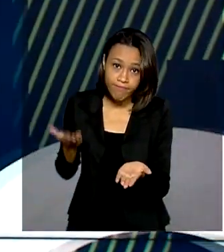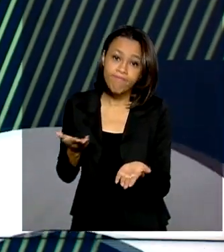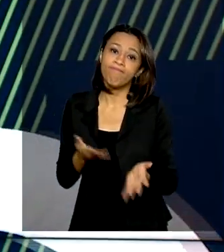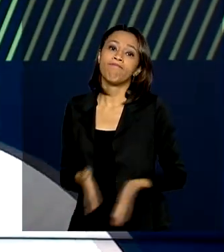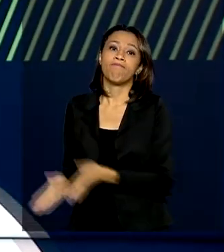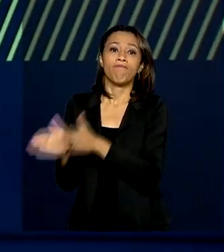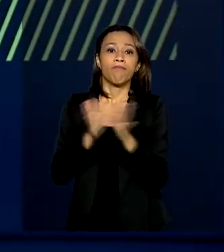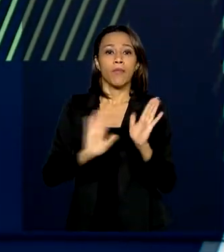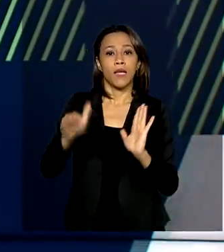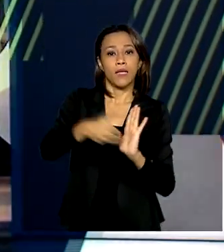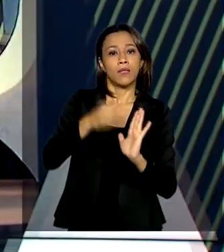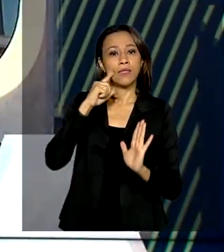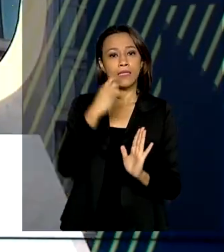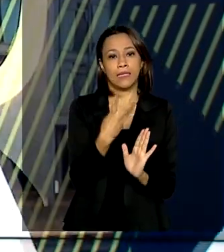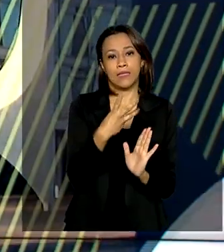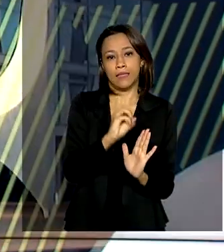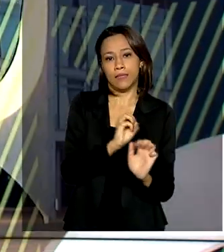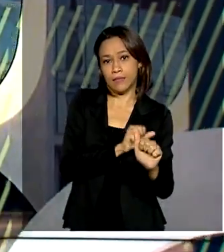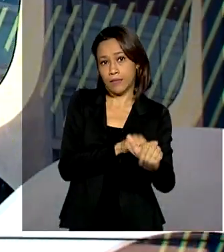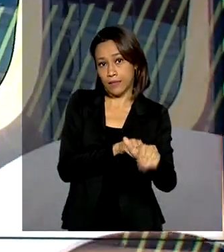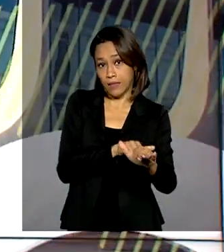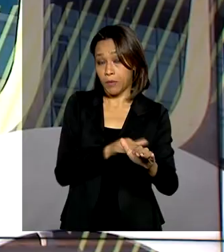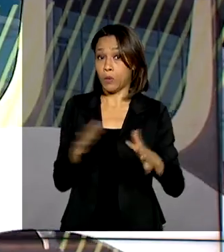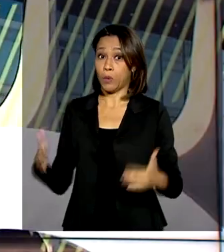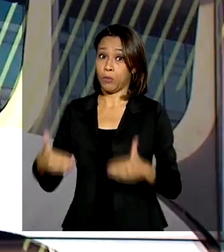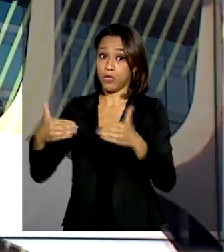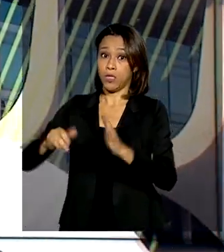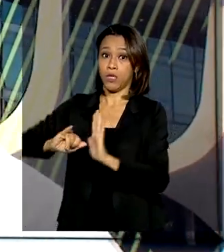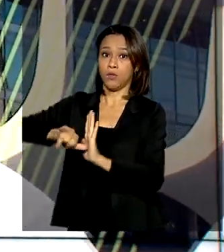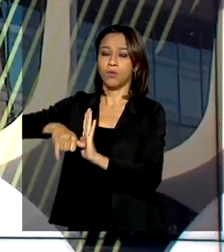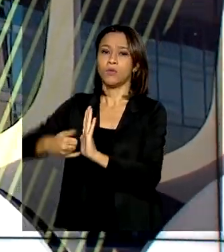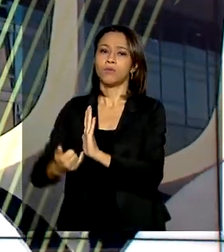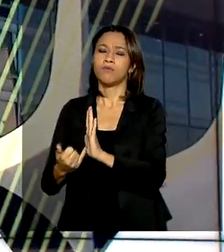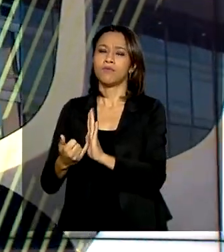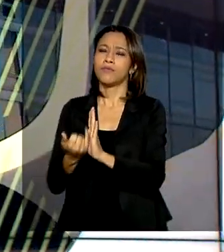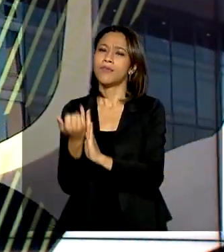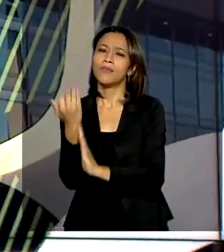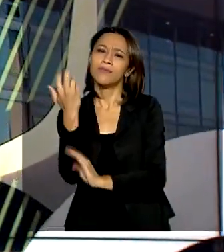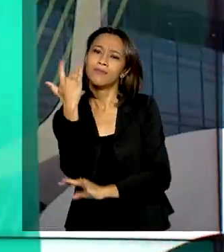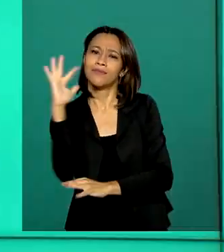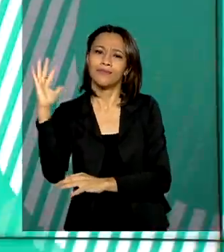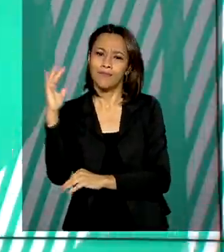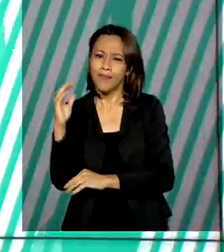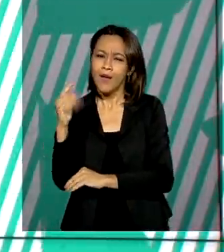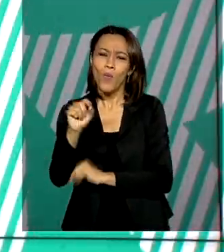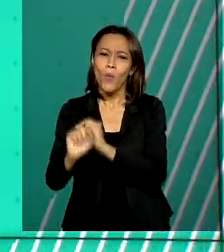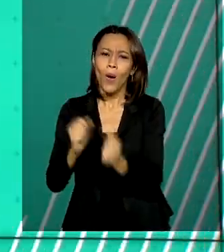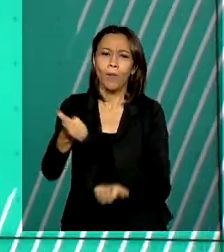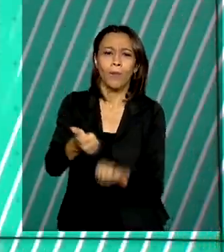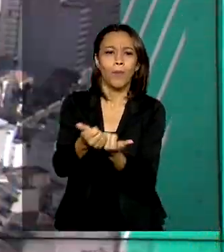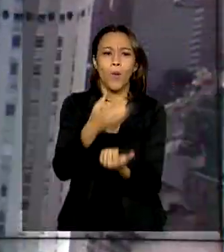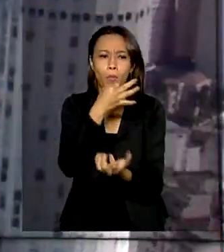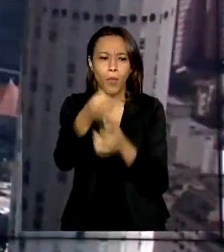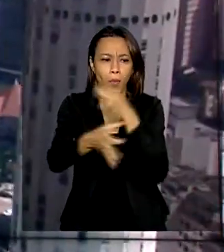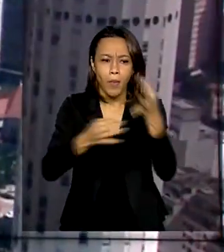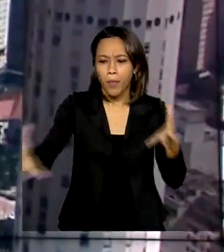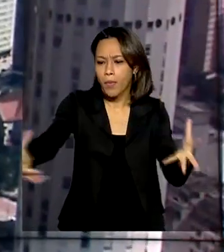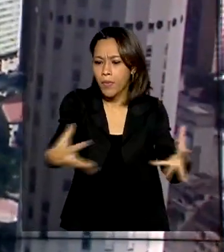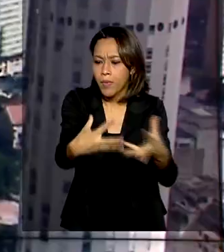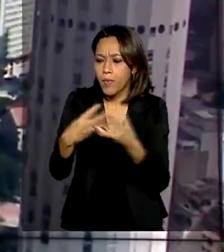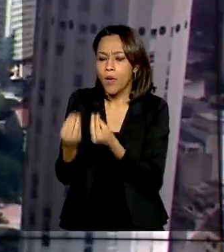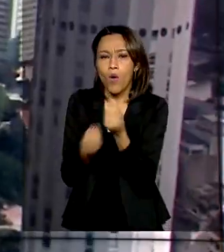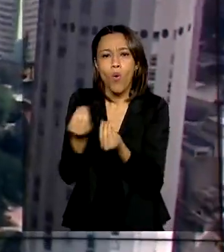e até o dia trinta de Setembro o Ministério do meio ambiente recebe sugestões e contribuições da sociedade sobre a